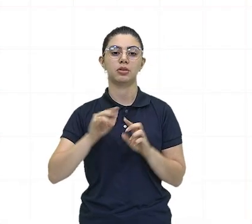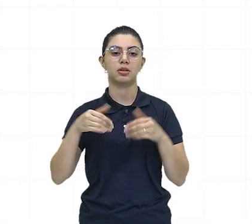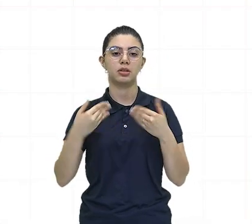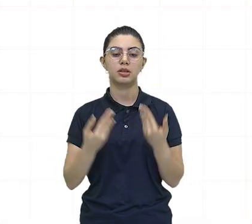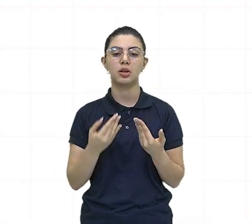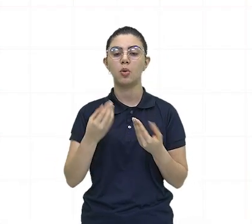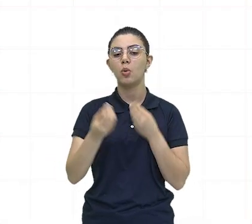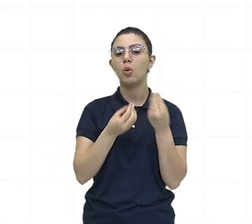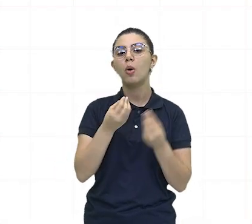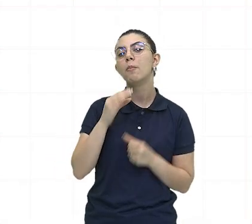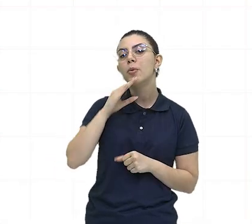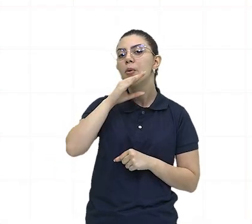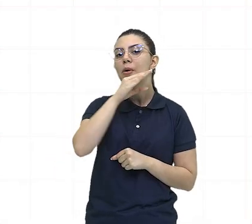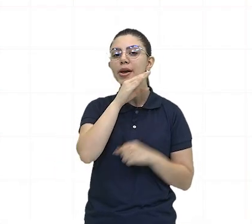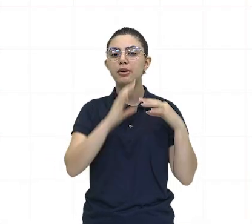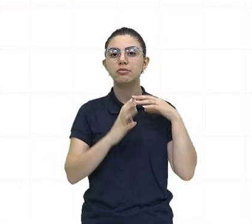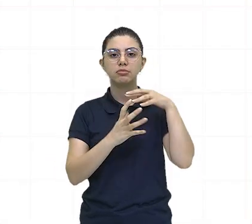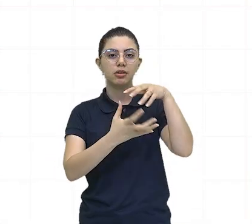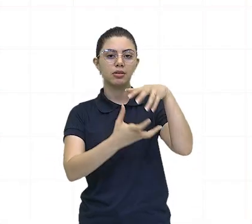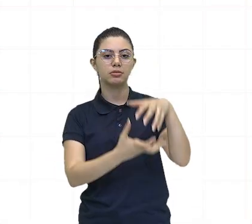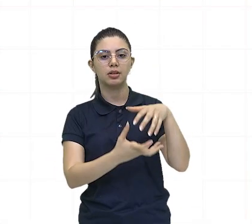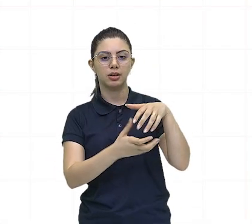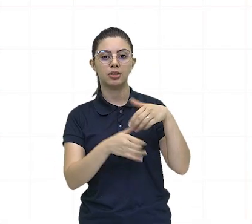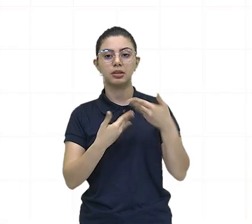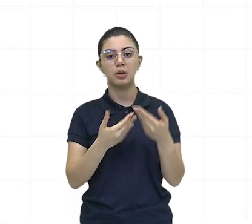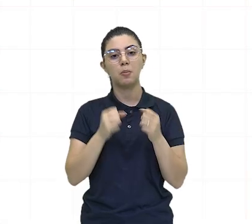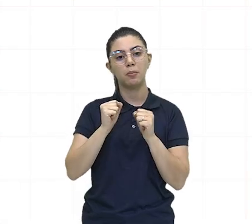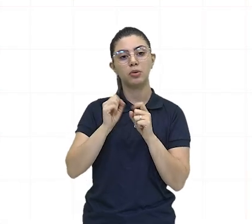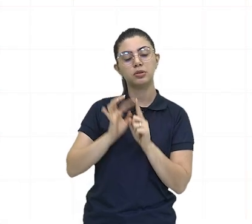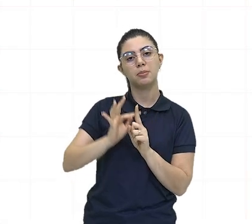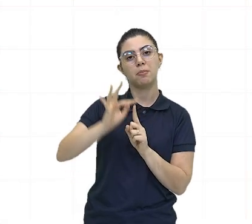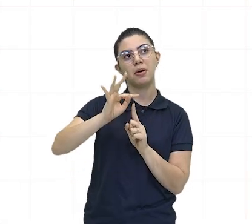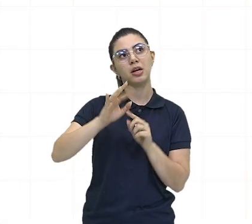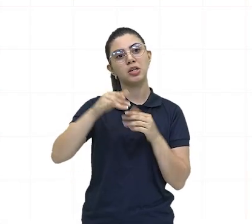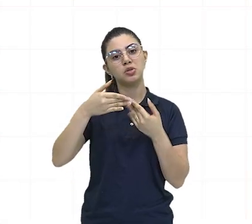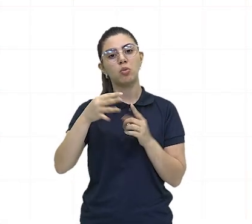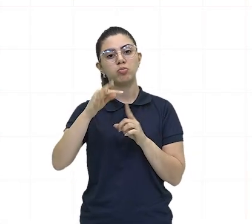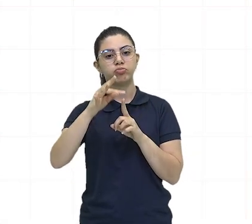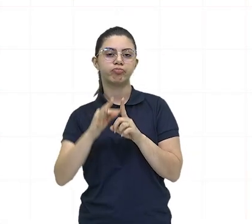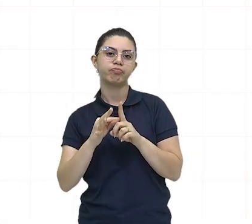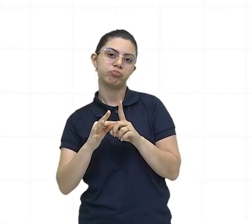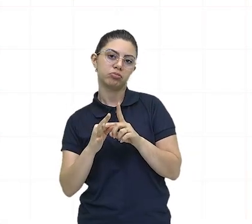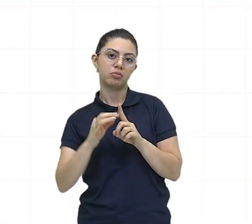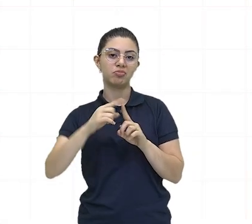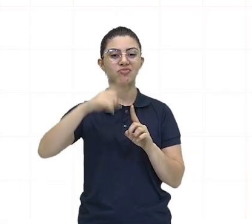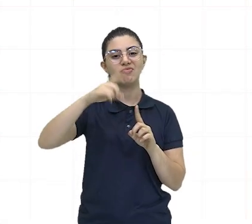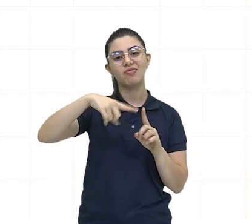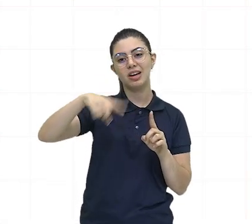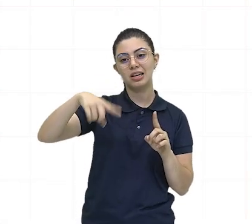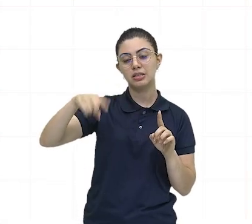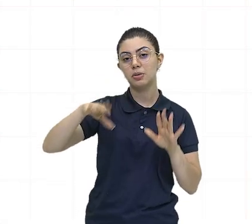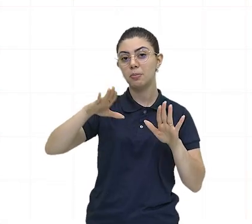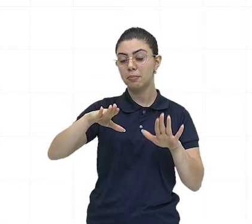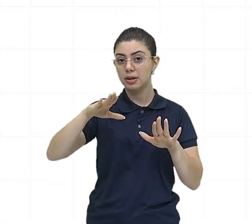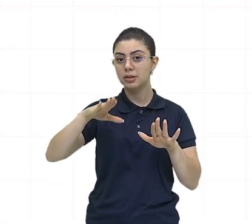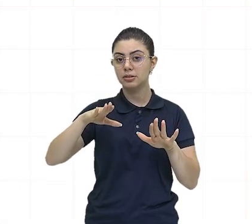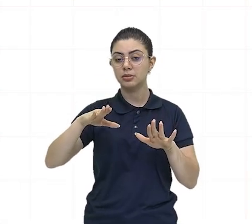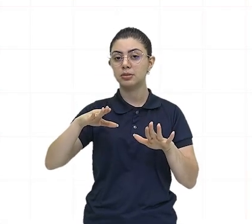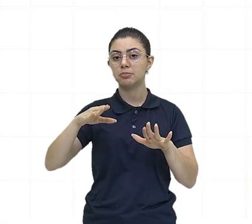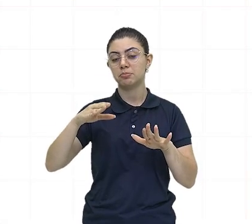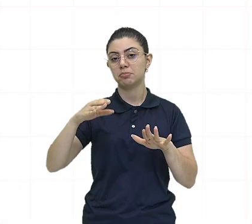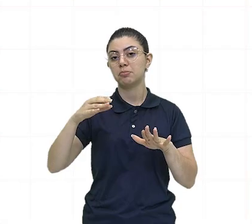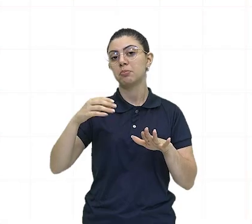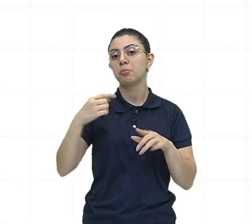de calor atmosférico, que ela vai ser alta, ela pode ser baixa e vai depender principalmente